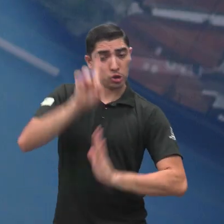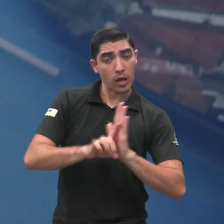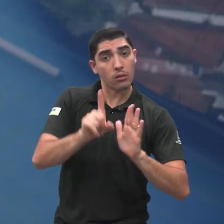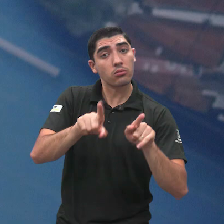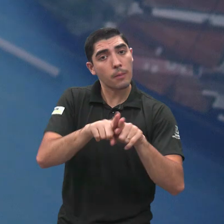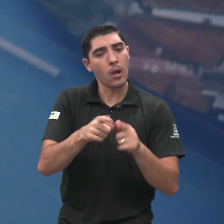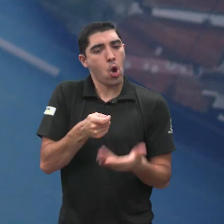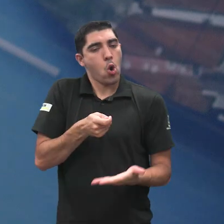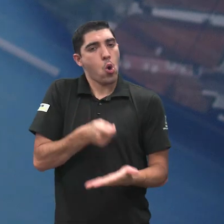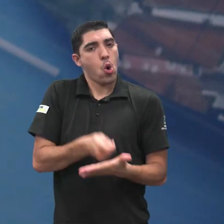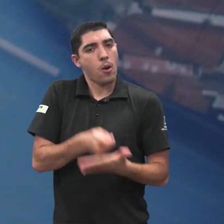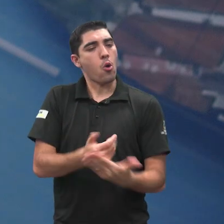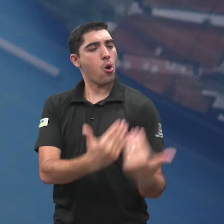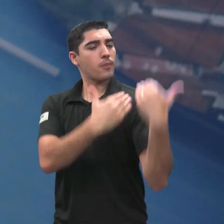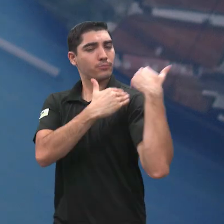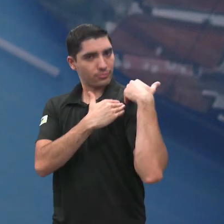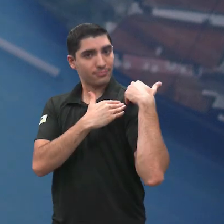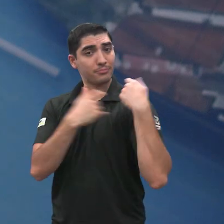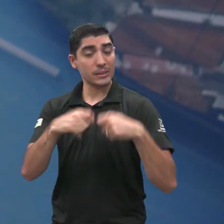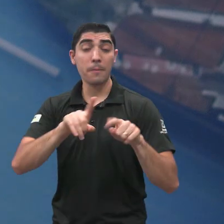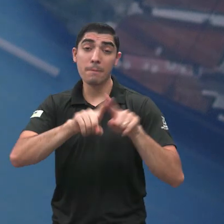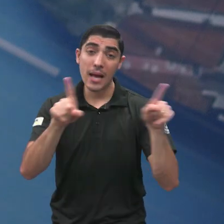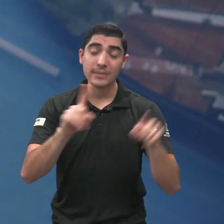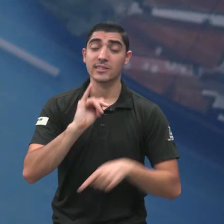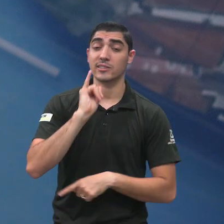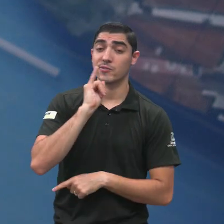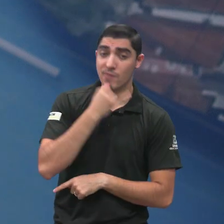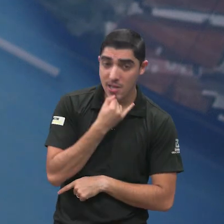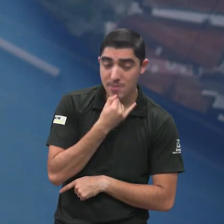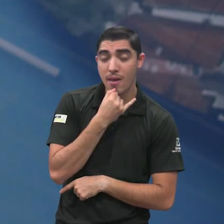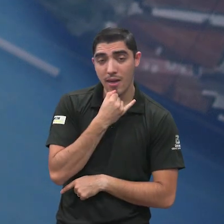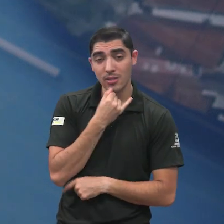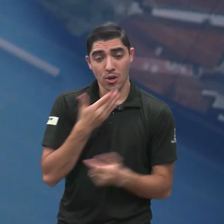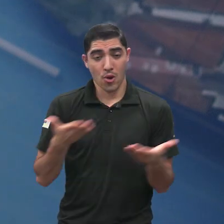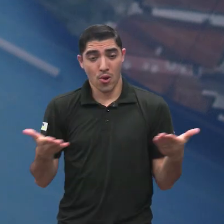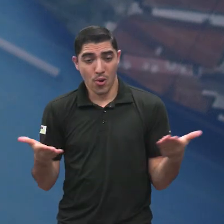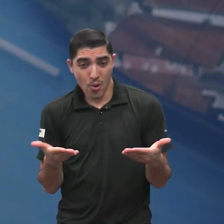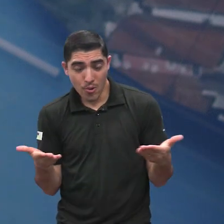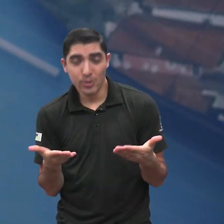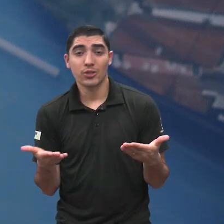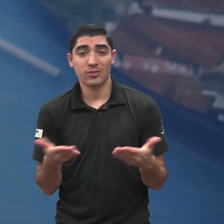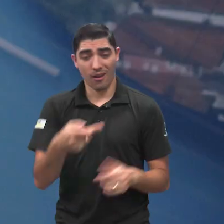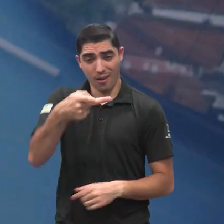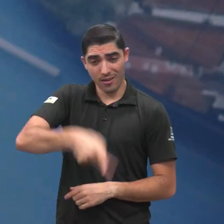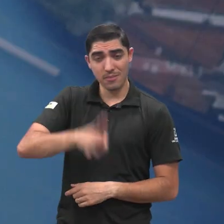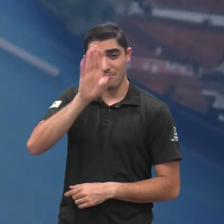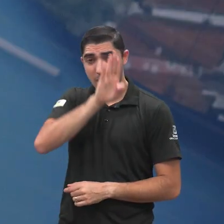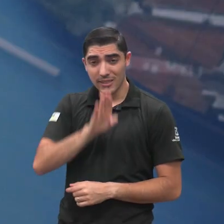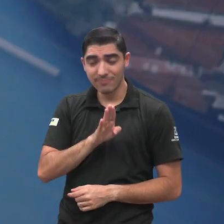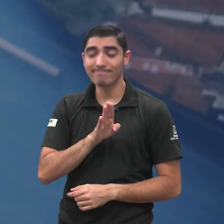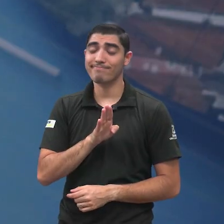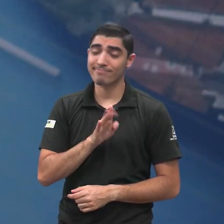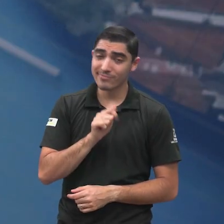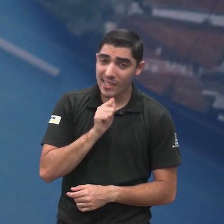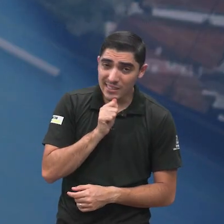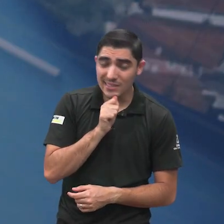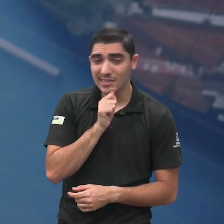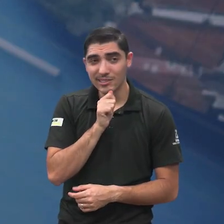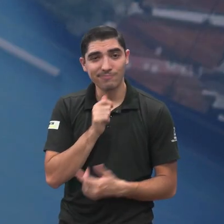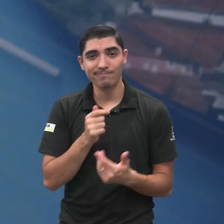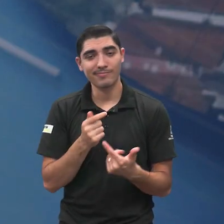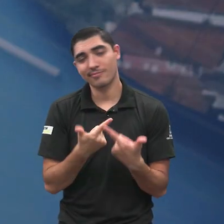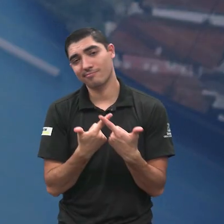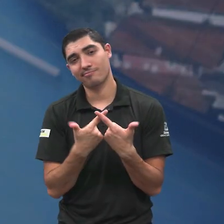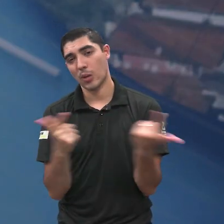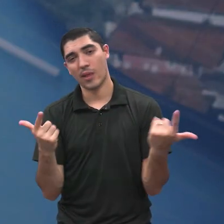ser feitas, né? Mas, infelizmente, no mundo atual, assim, no Brasil ainda, nós não temos, né?